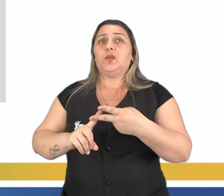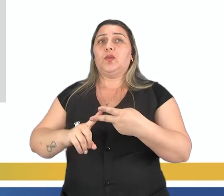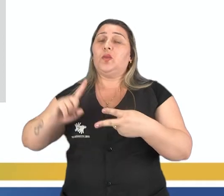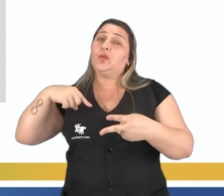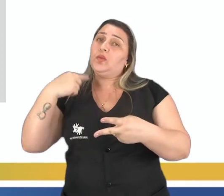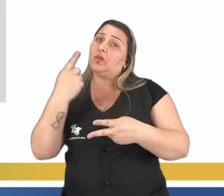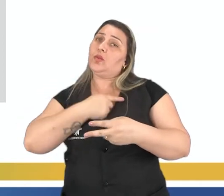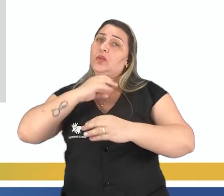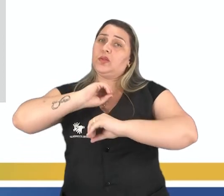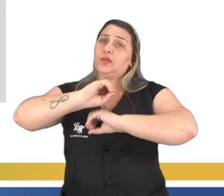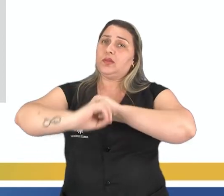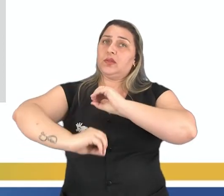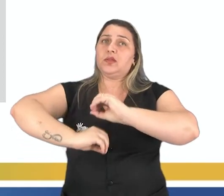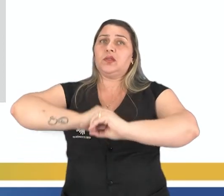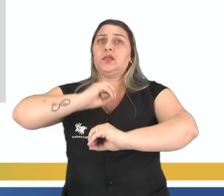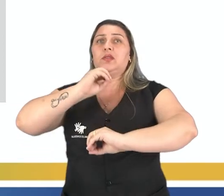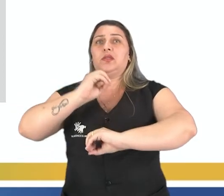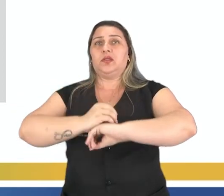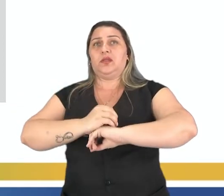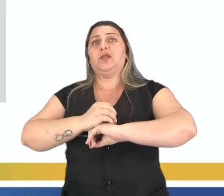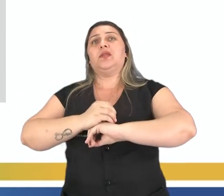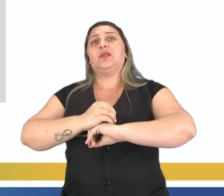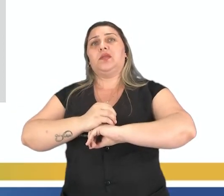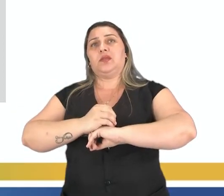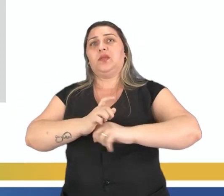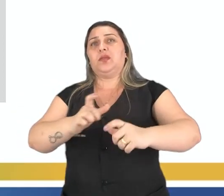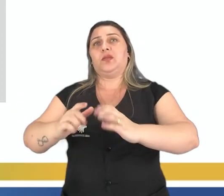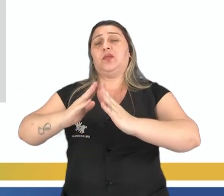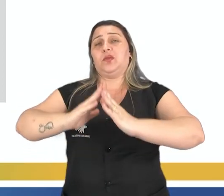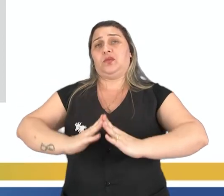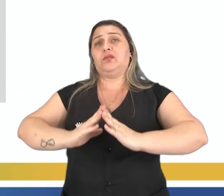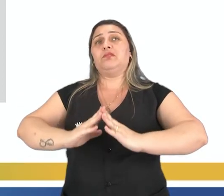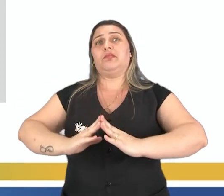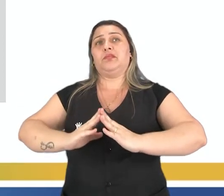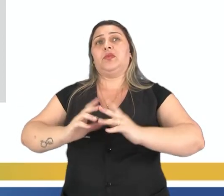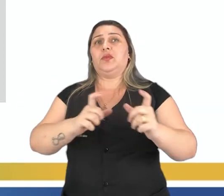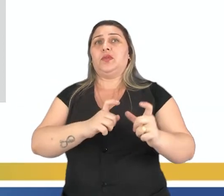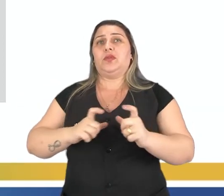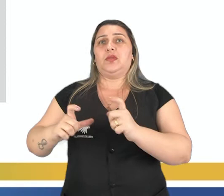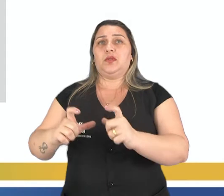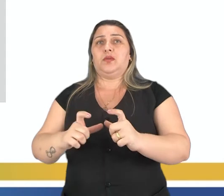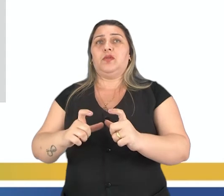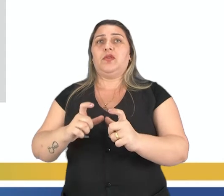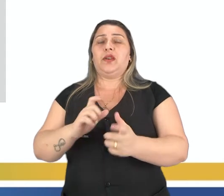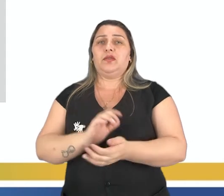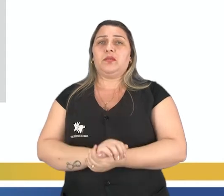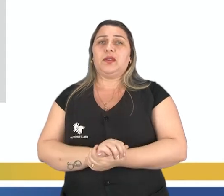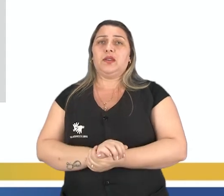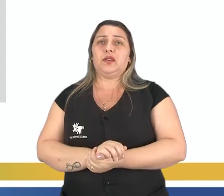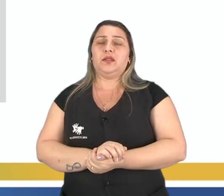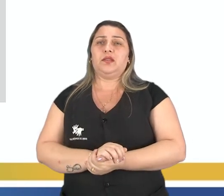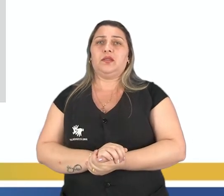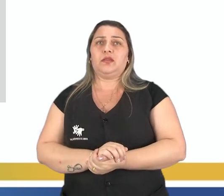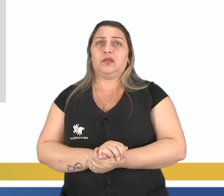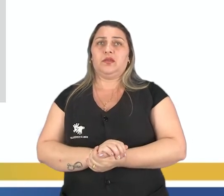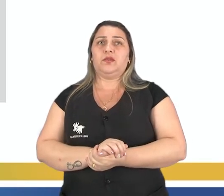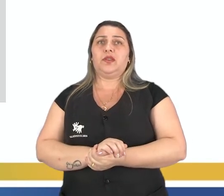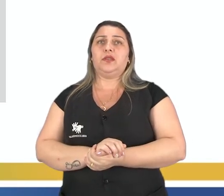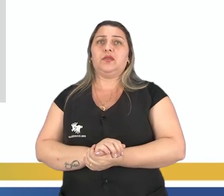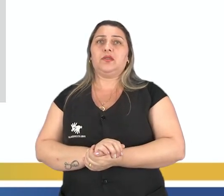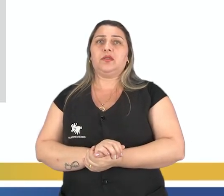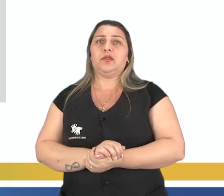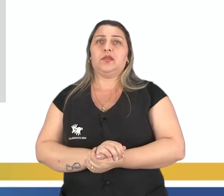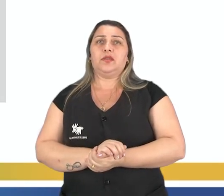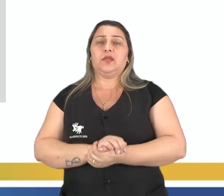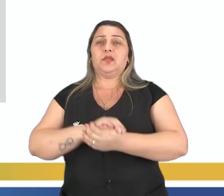a existirem outros planetas na zona habitável do nosso sistema solar. Então, no nosso sistema solar, a zona habitável ela